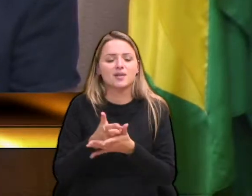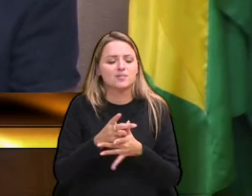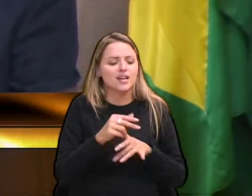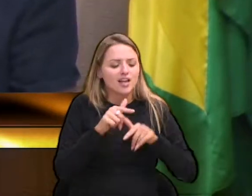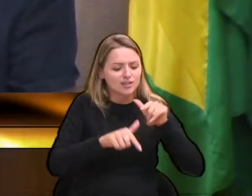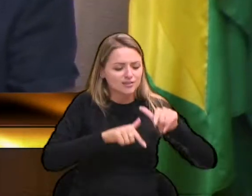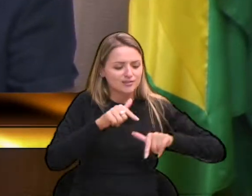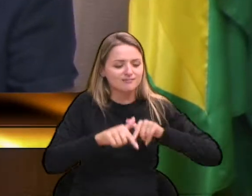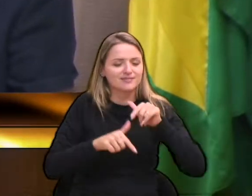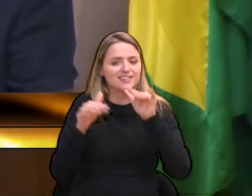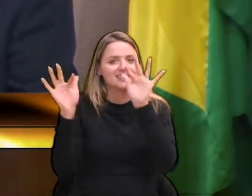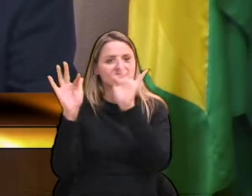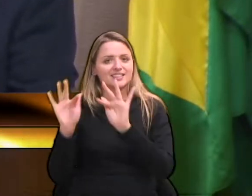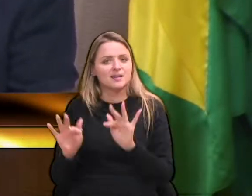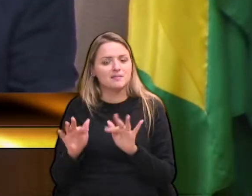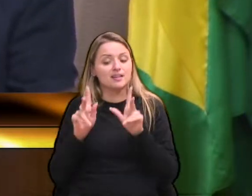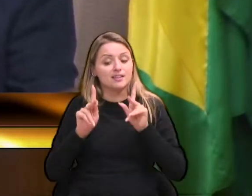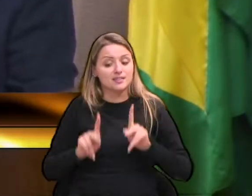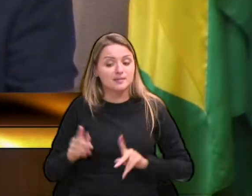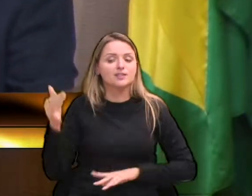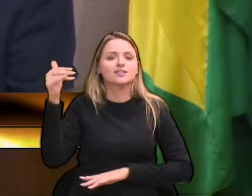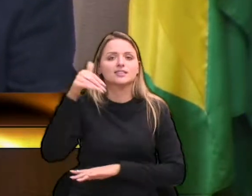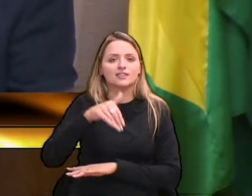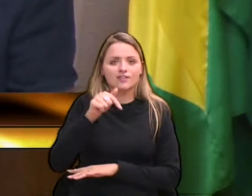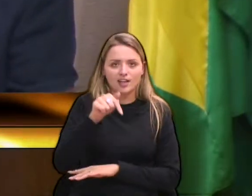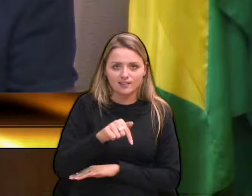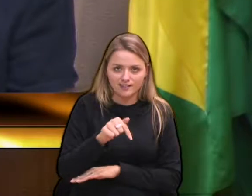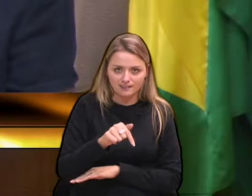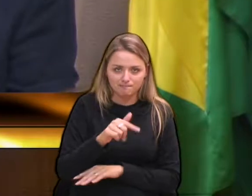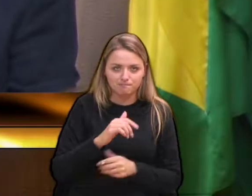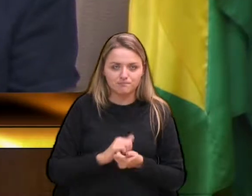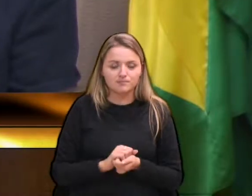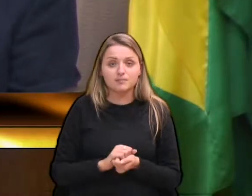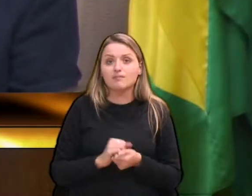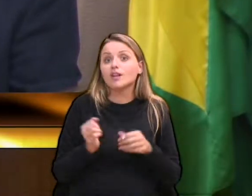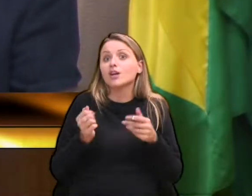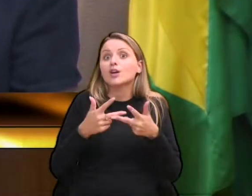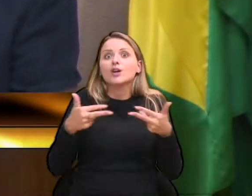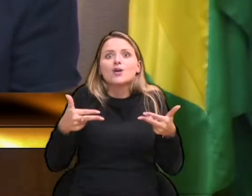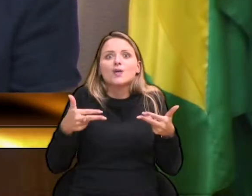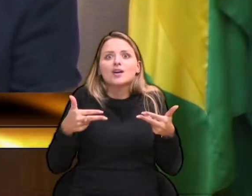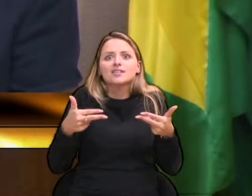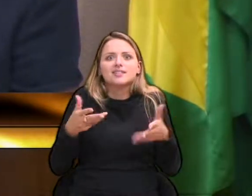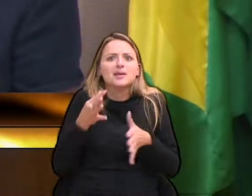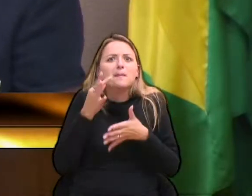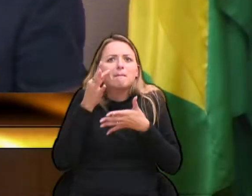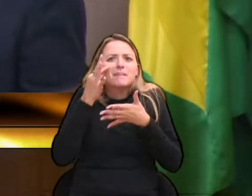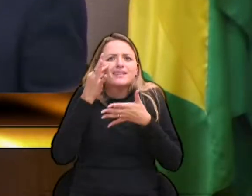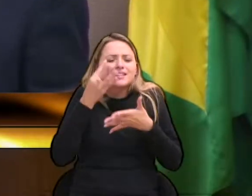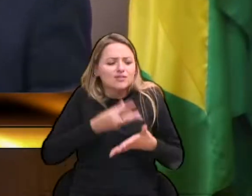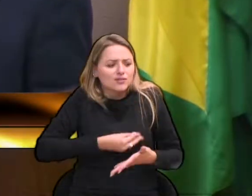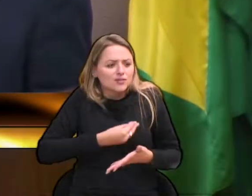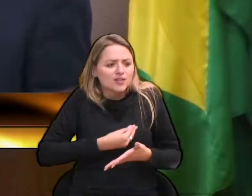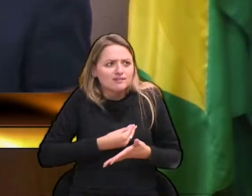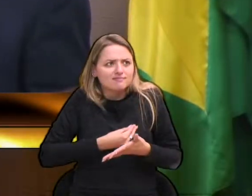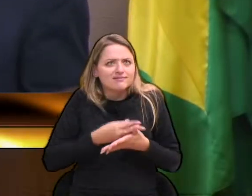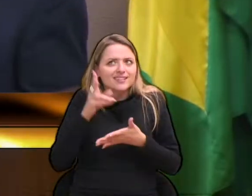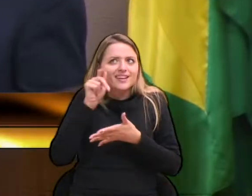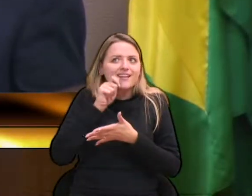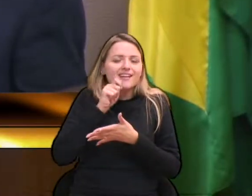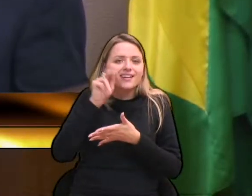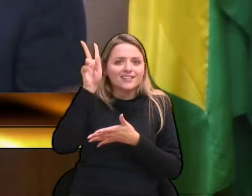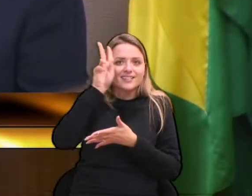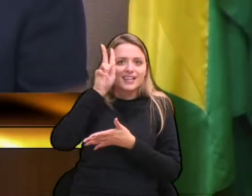dos que aqui chegaram. Fatos estes que estão vivos em nossas memórias.